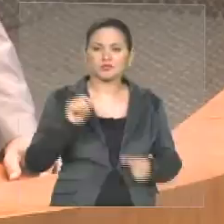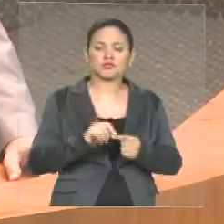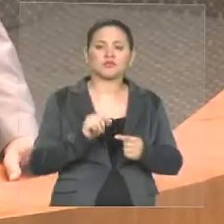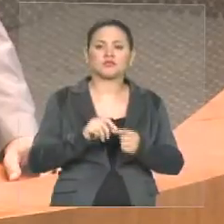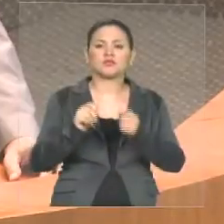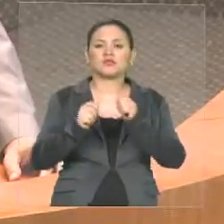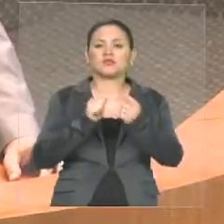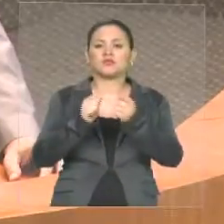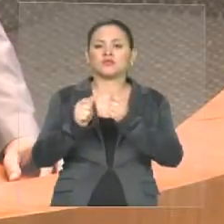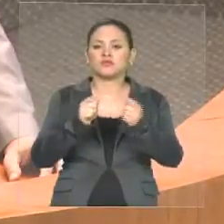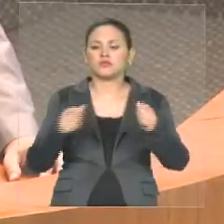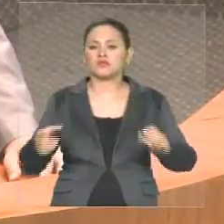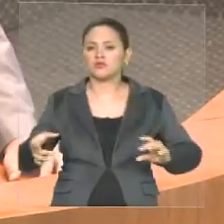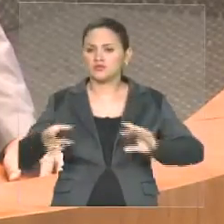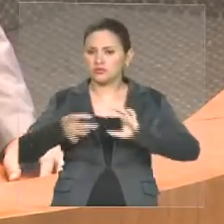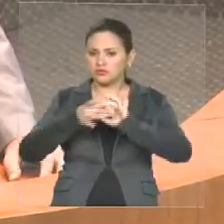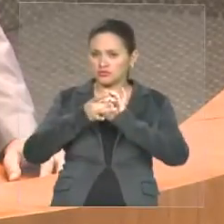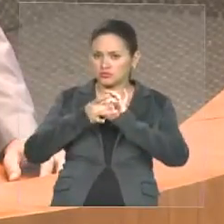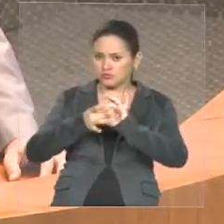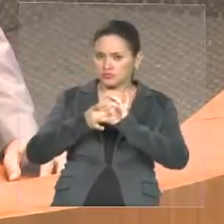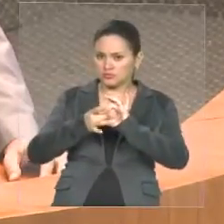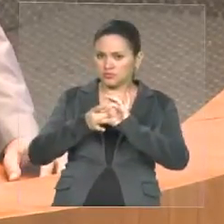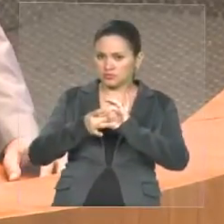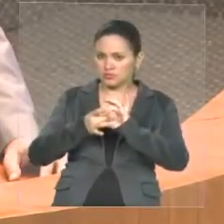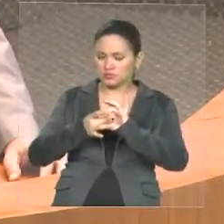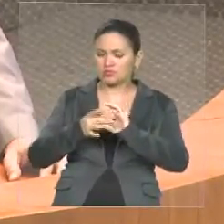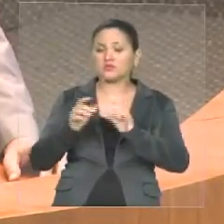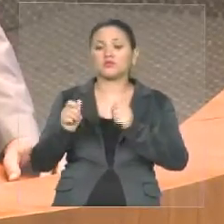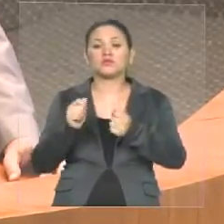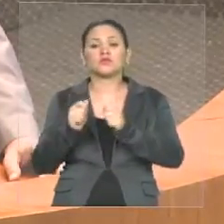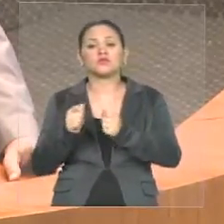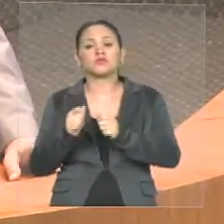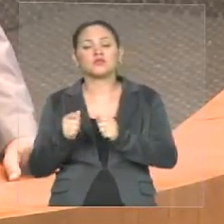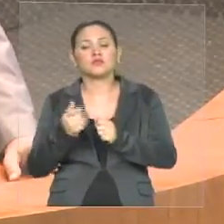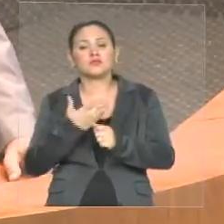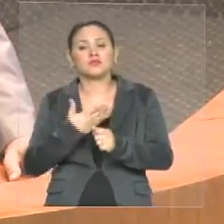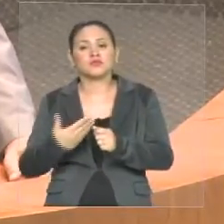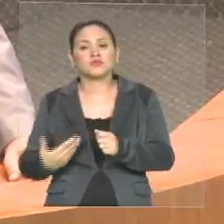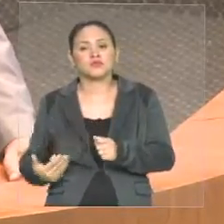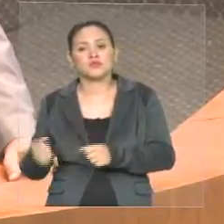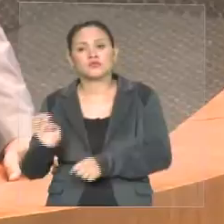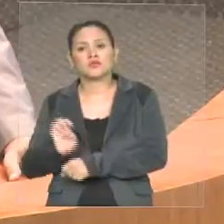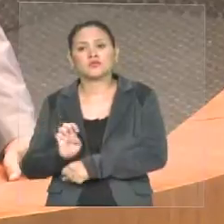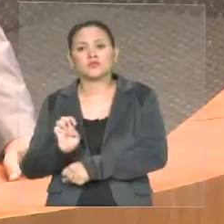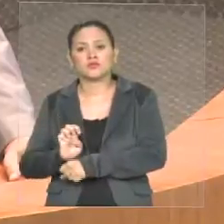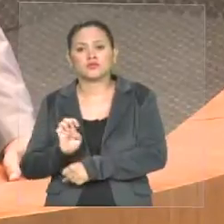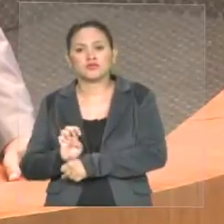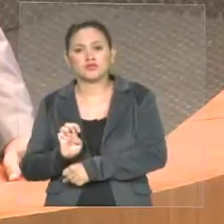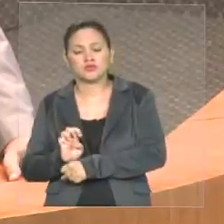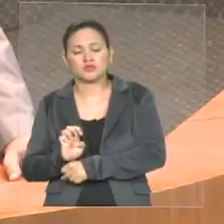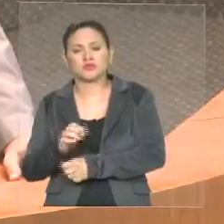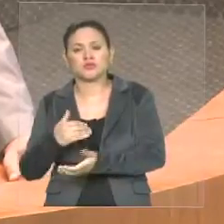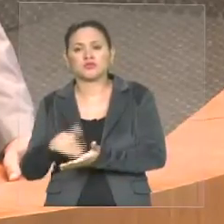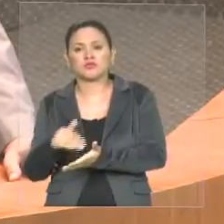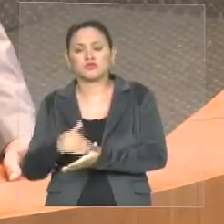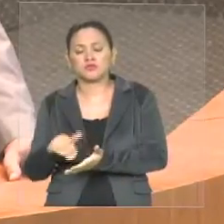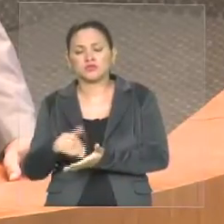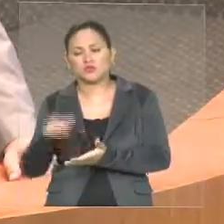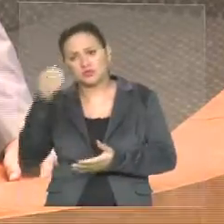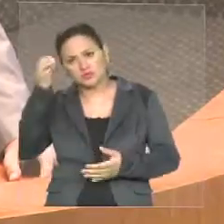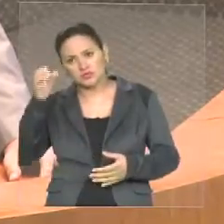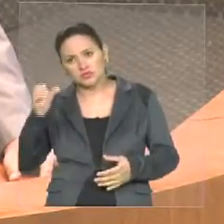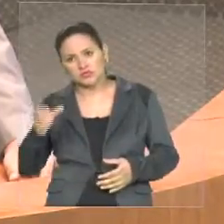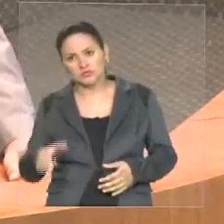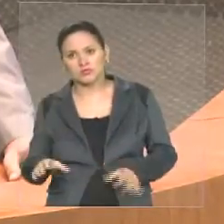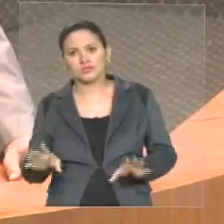compartilhada. Aquele equipamento será gerido pelo Estado, pelo governo do Estado, através da Secretaria de Cultura